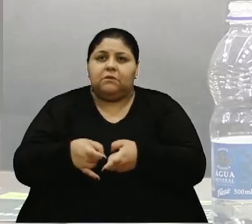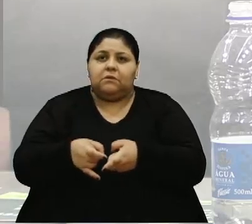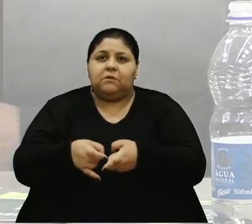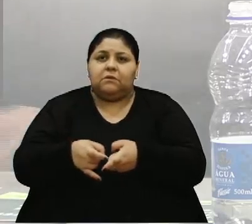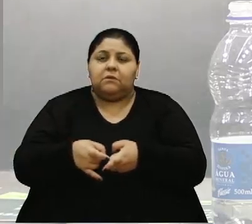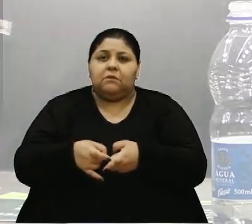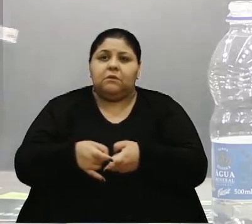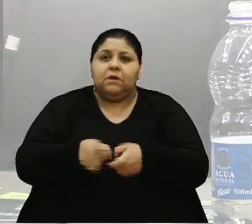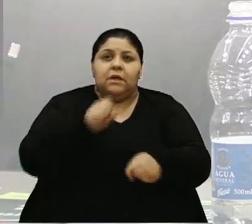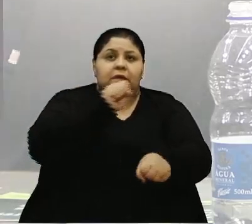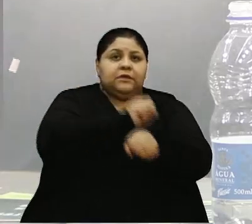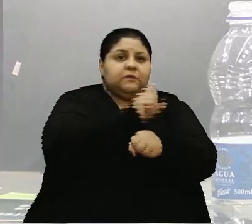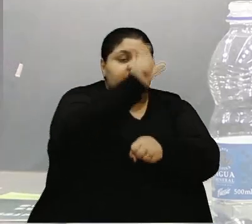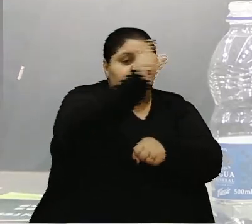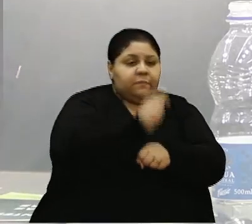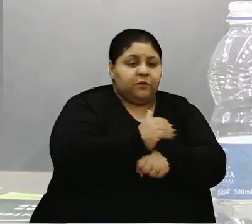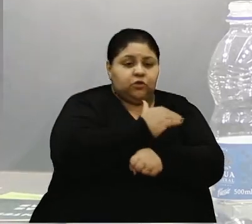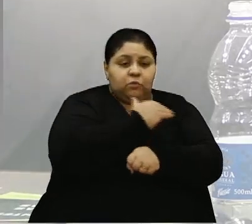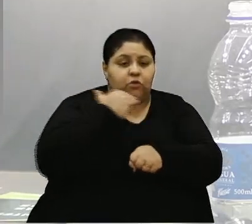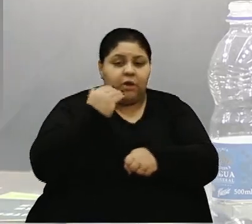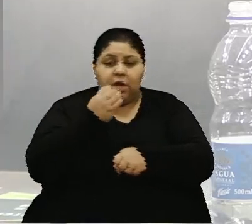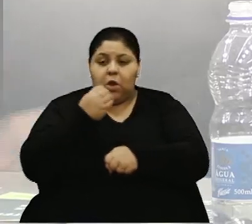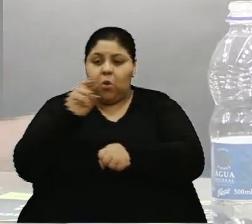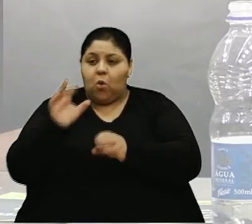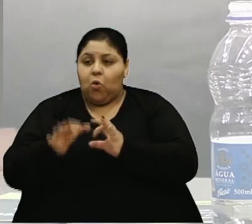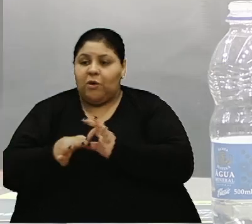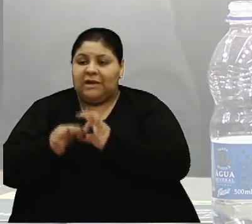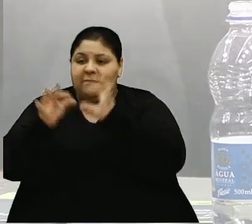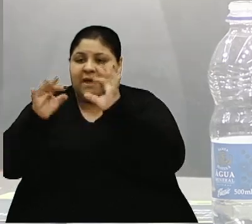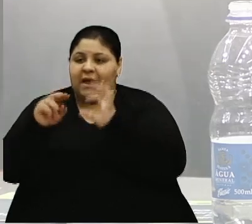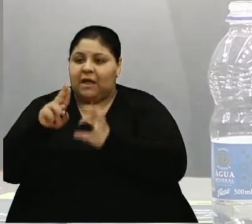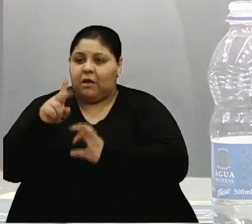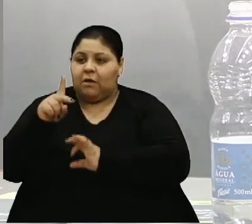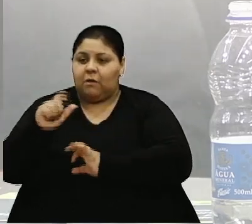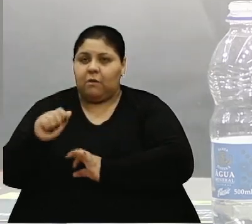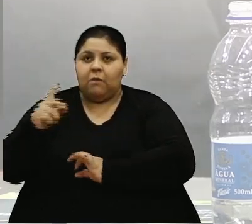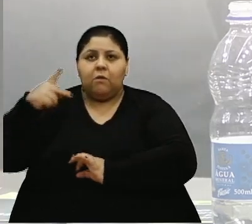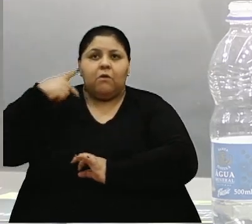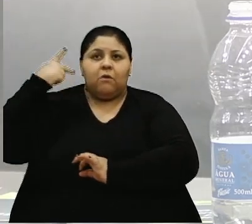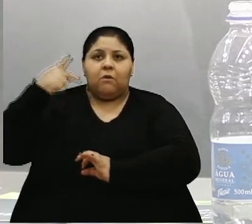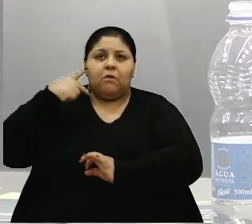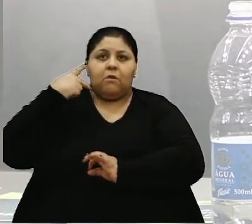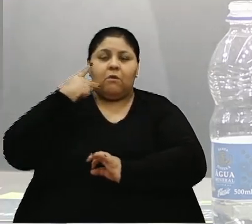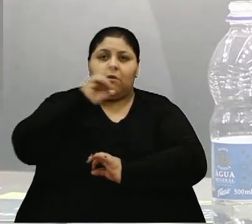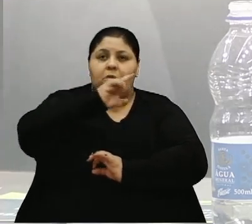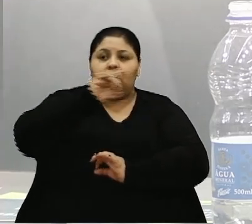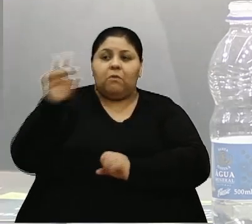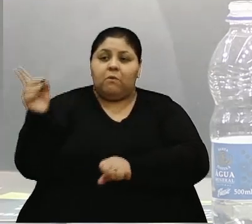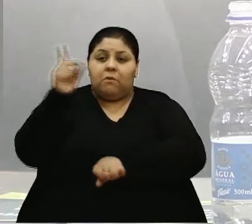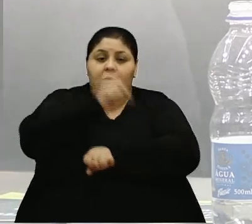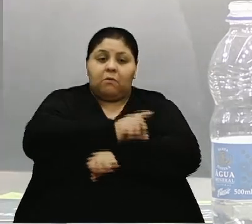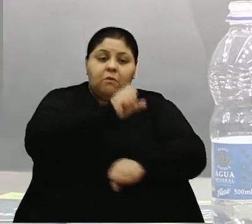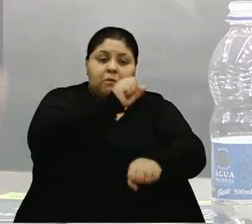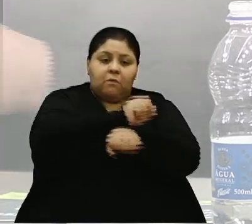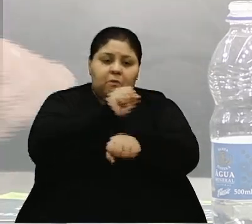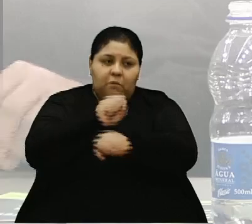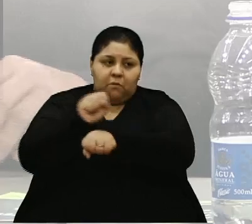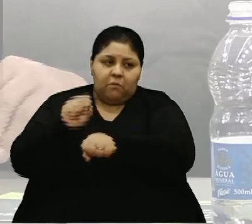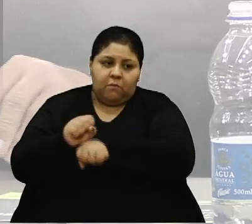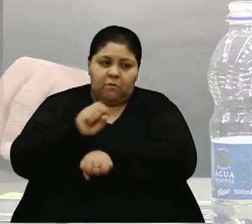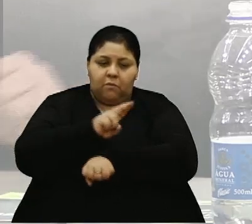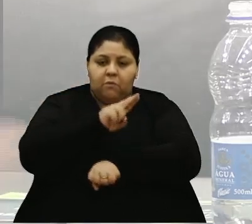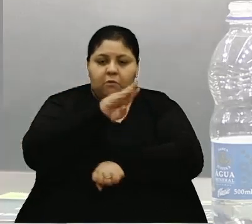óbito ou sair do leito. E vereador, cada dia que uma pessoa que está lá esperando um leito na UBS,